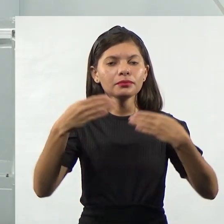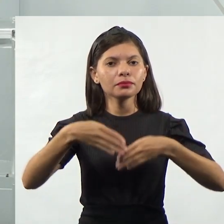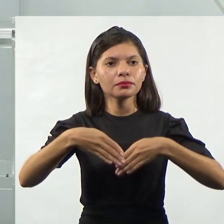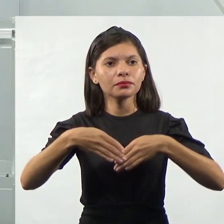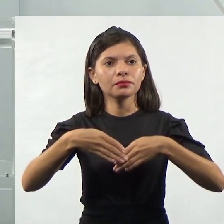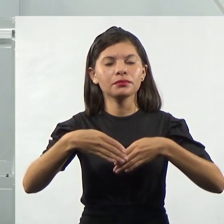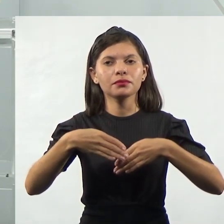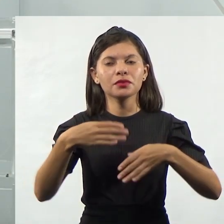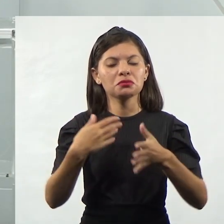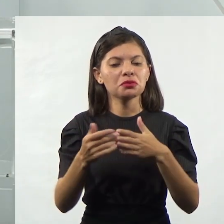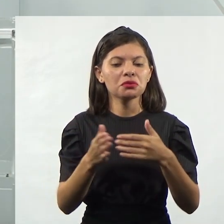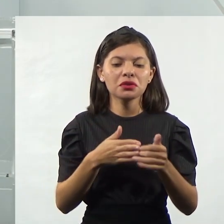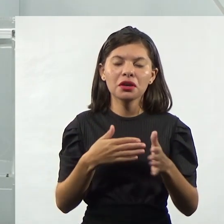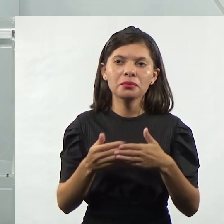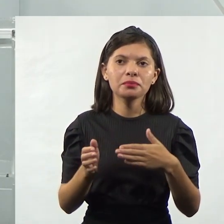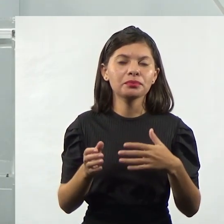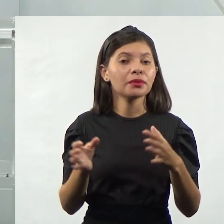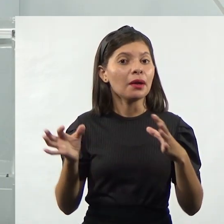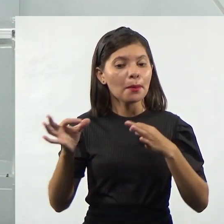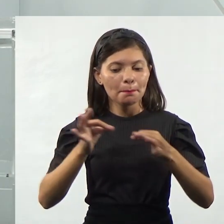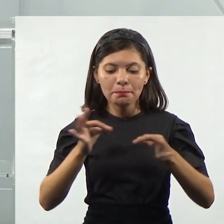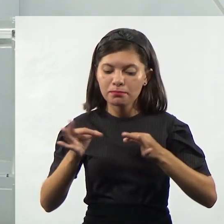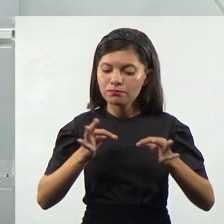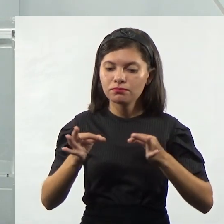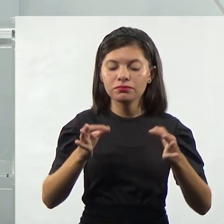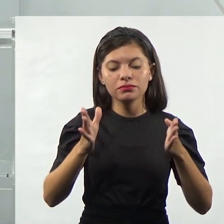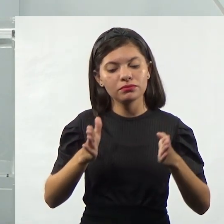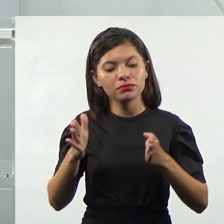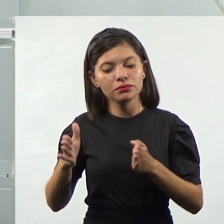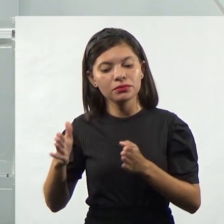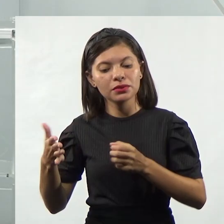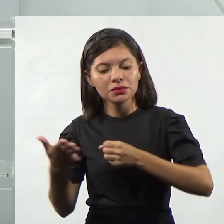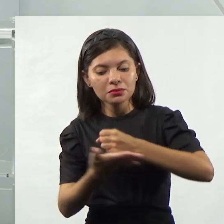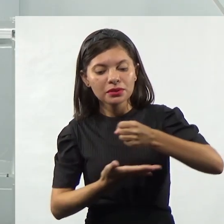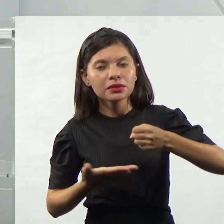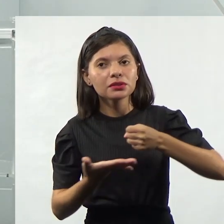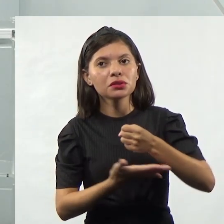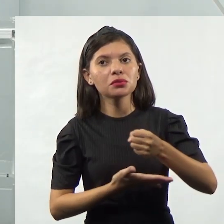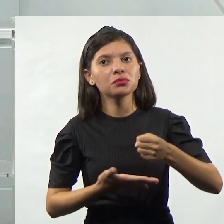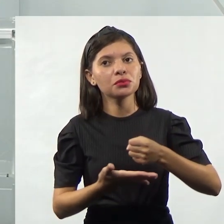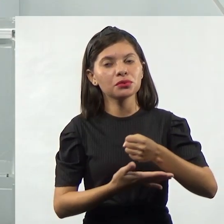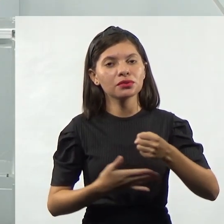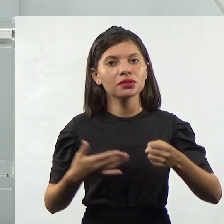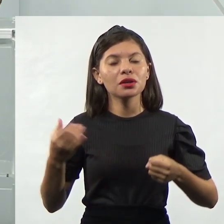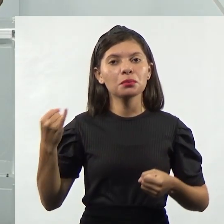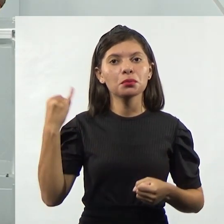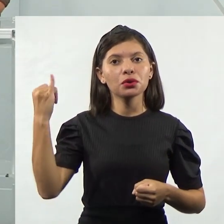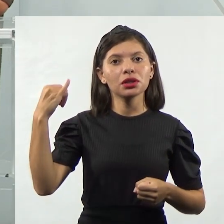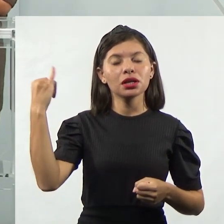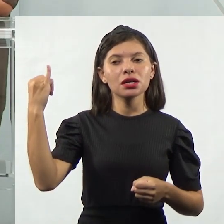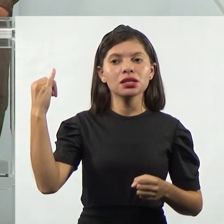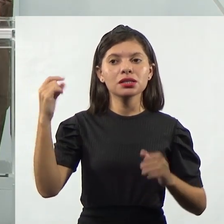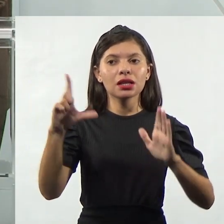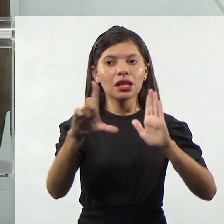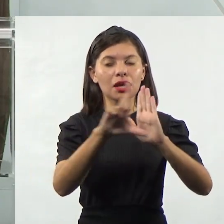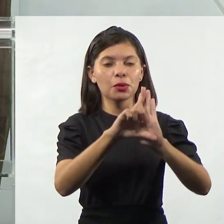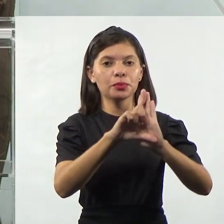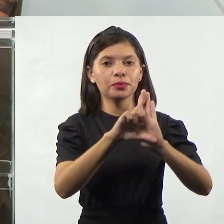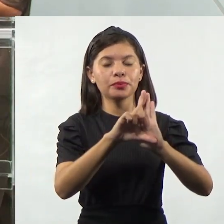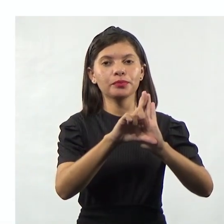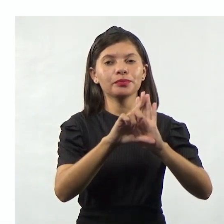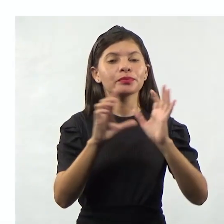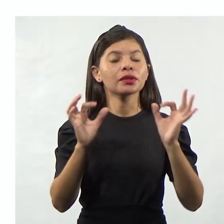para provas, enfim, saibam que o planejamento é um dos princípios mais importantes da nova lei de licitações,